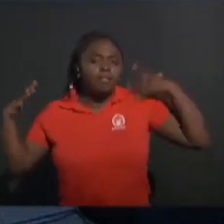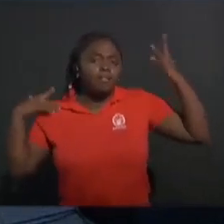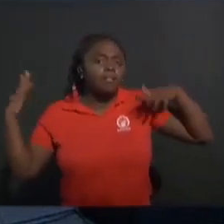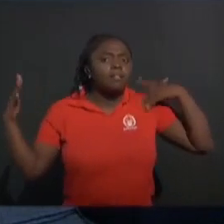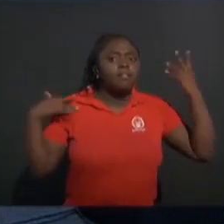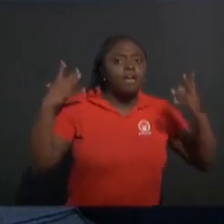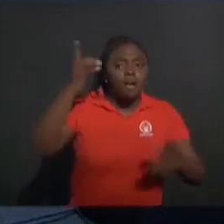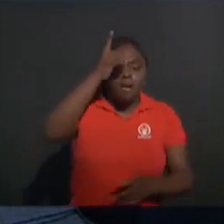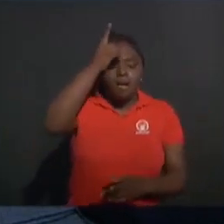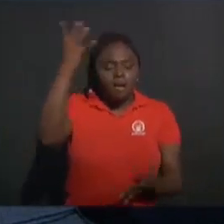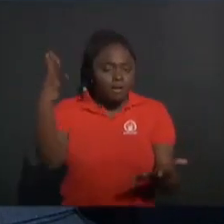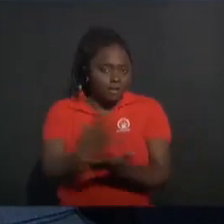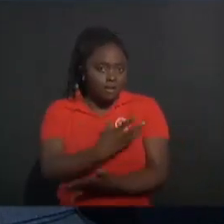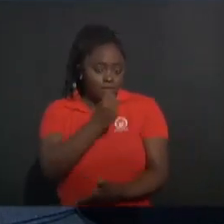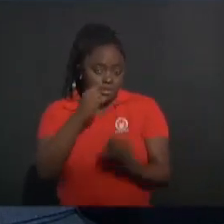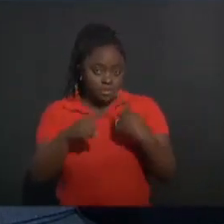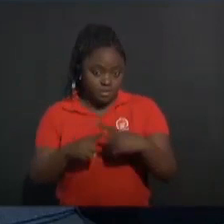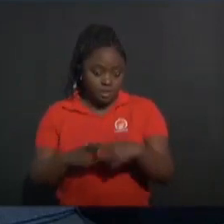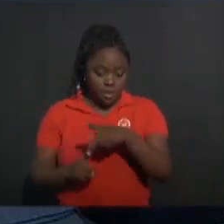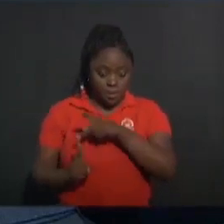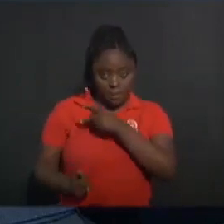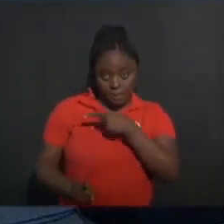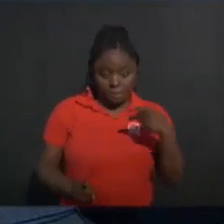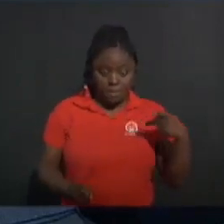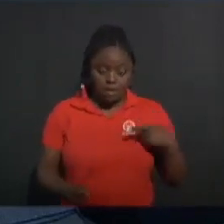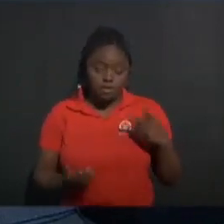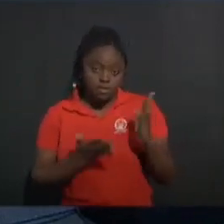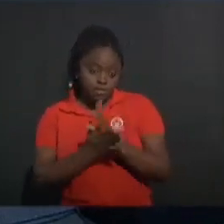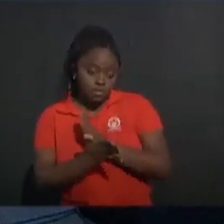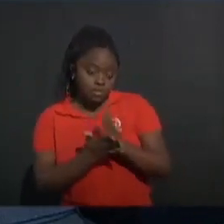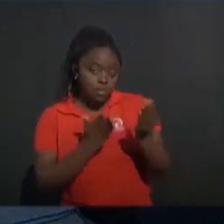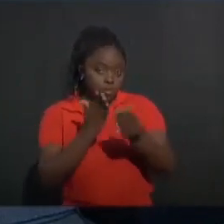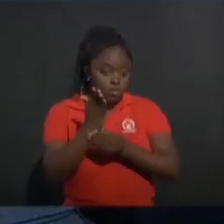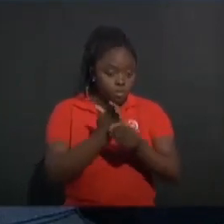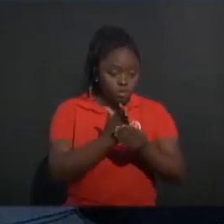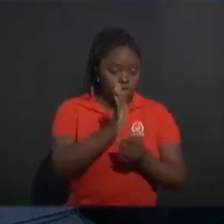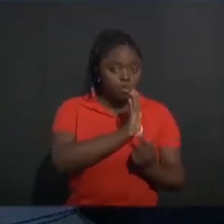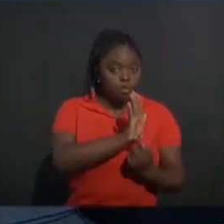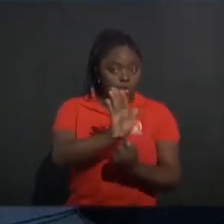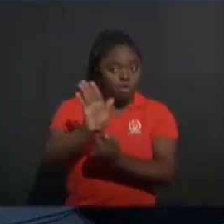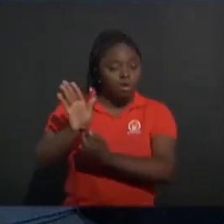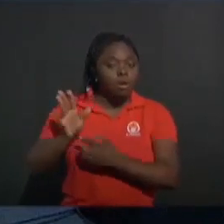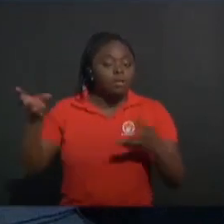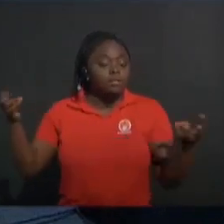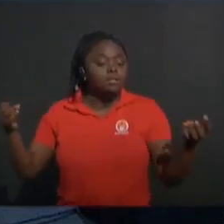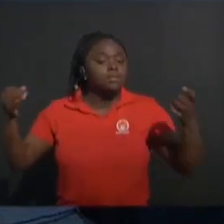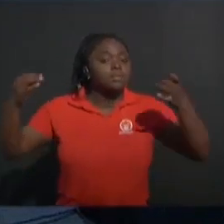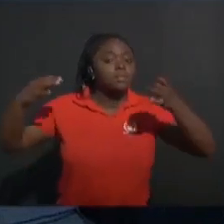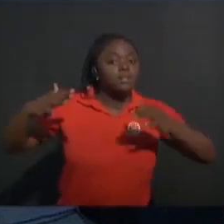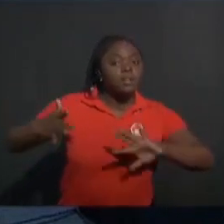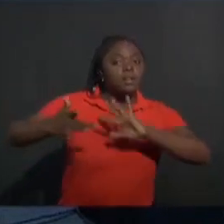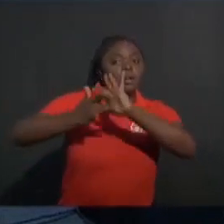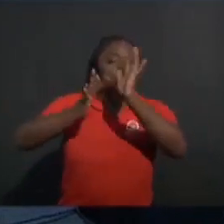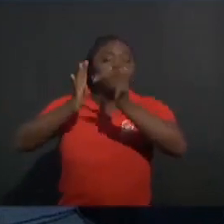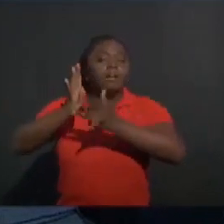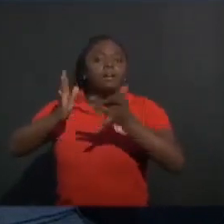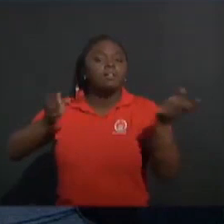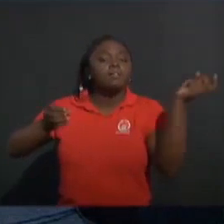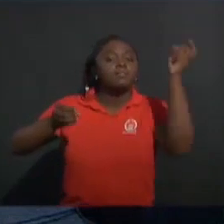do arrebatamento. Porque muitos pastores lançaram livros falando dessa segunda, dessa primeira